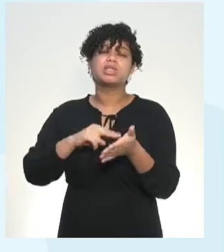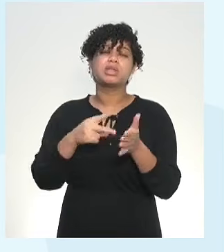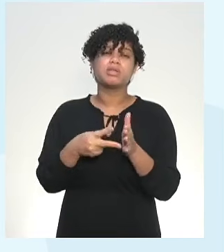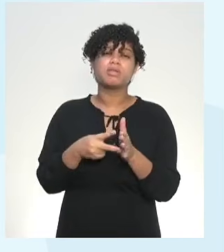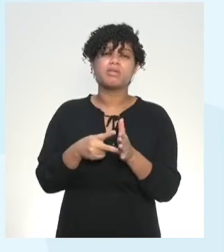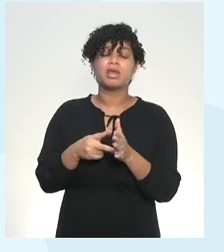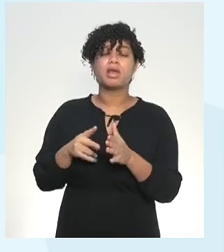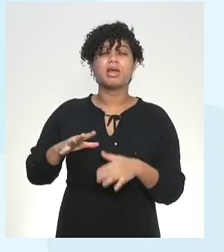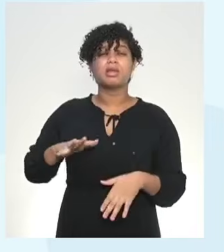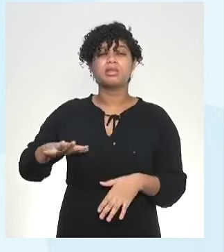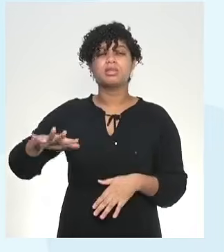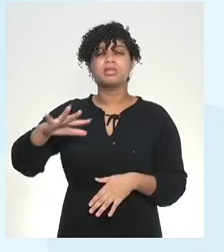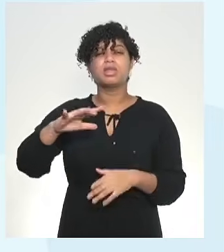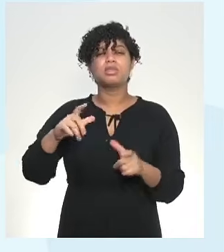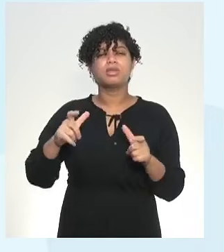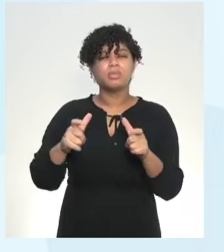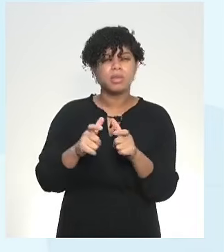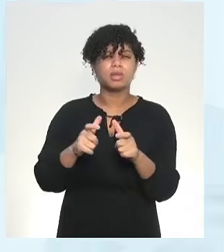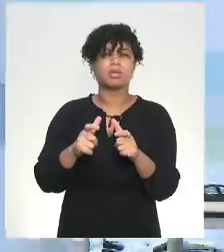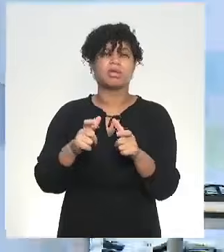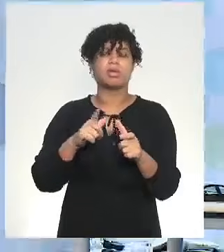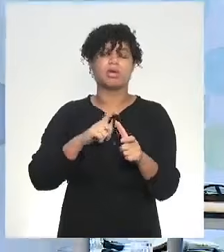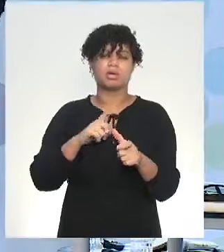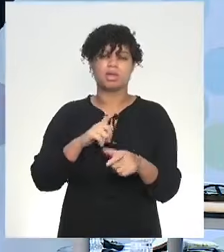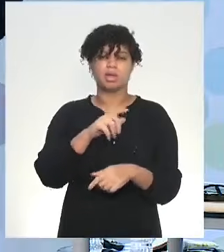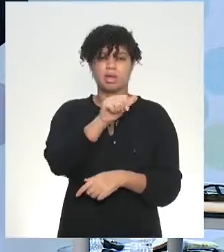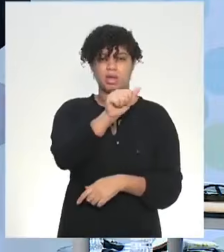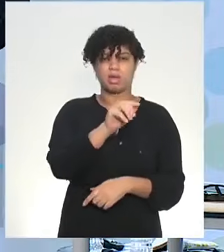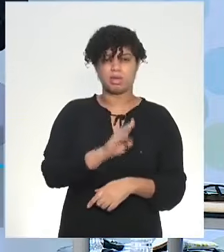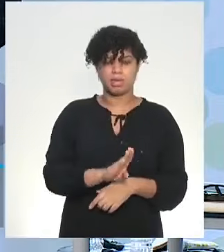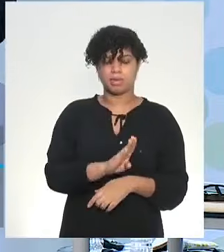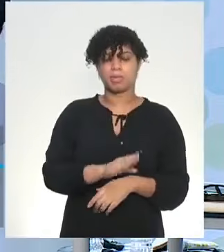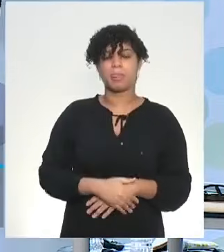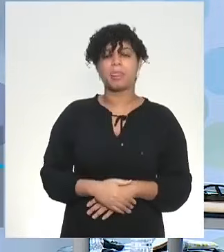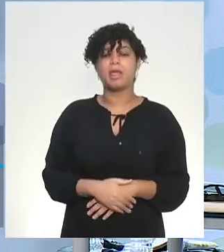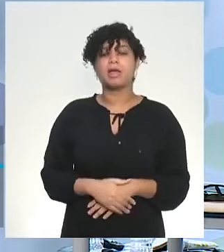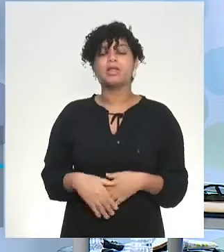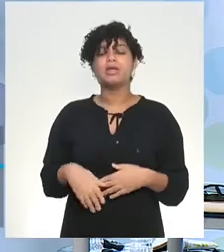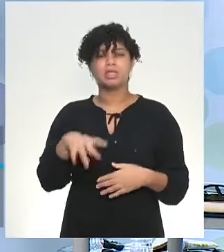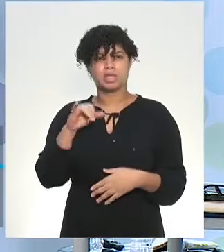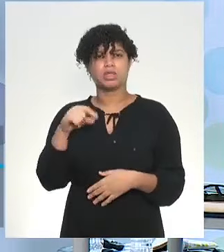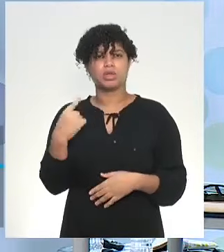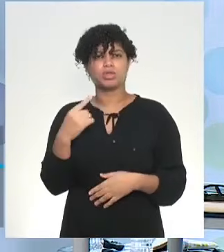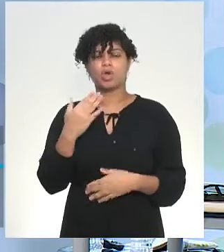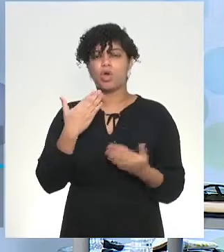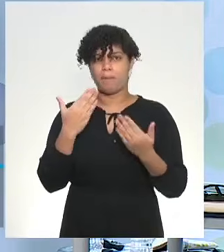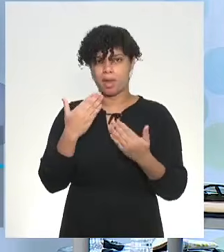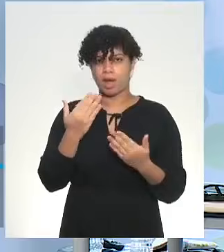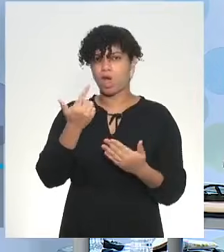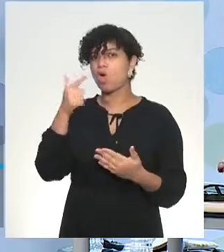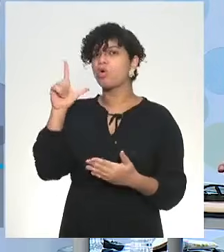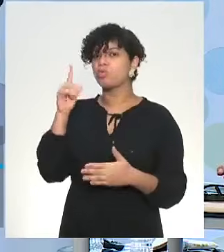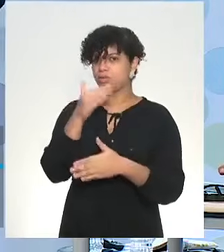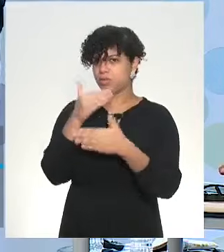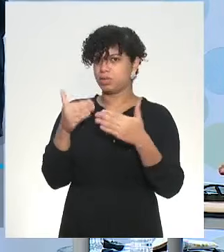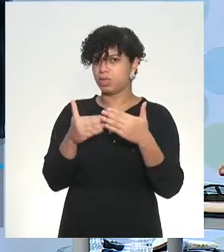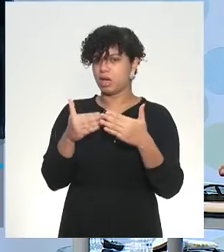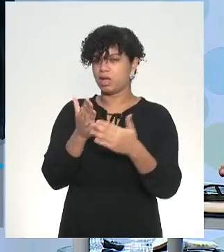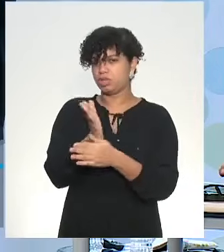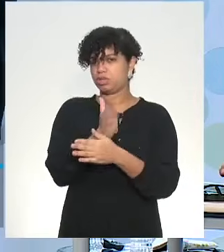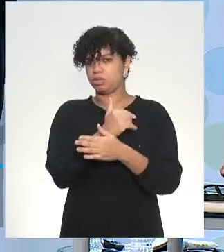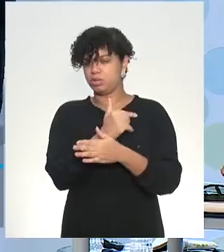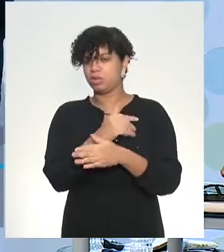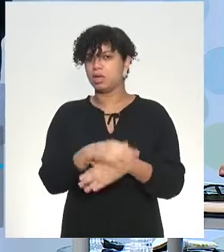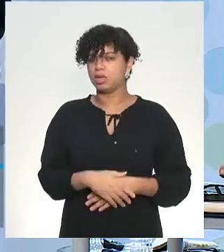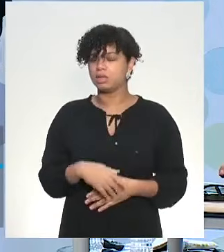de zona A e B. Se for fazer uma comparação com o esquema hierárquico que a gente tinha antes, Os centros